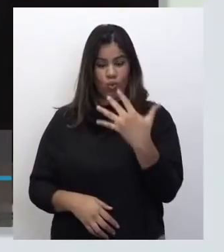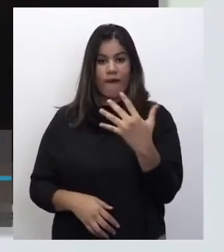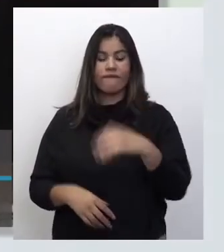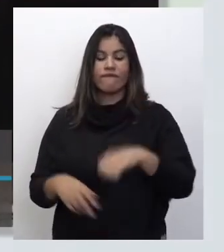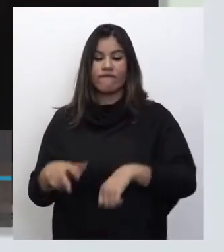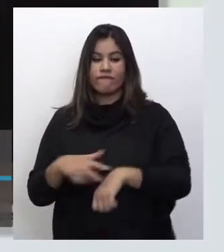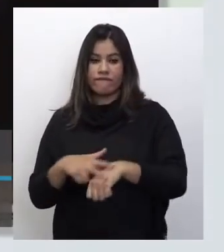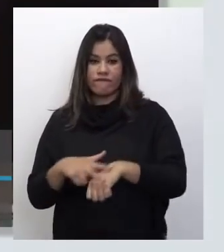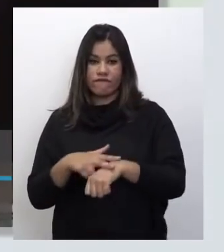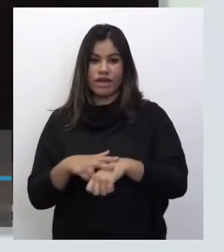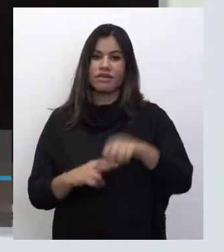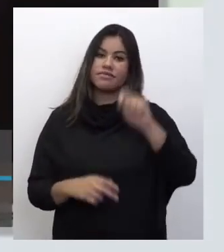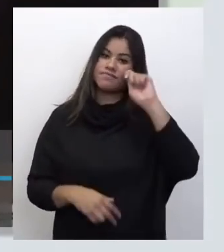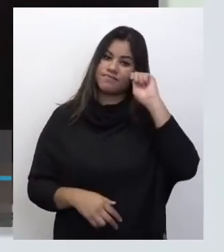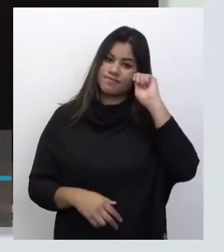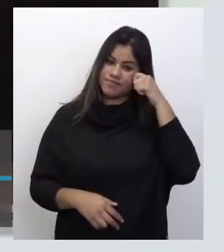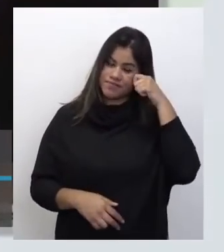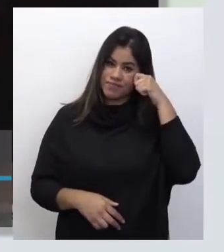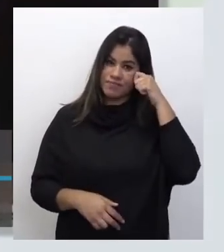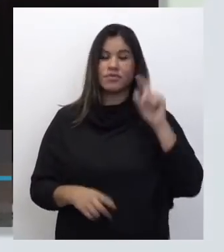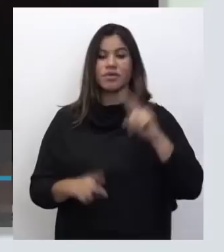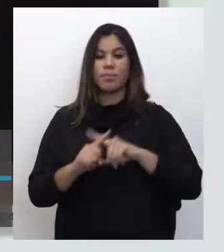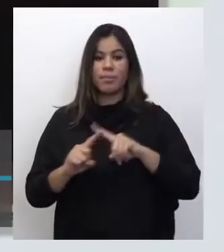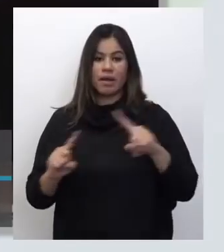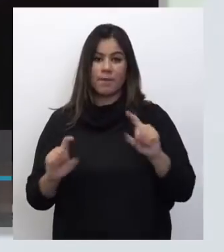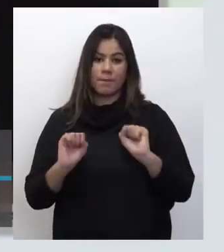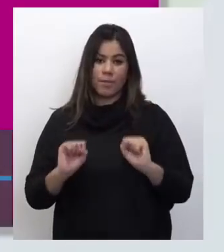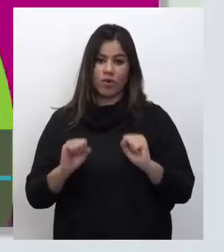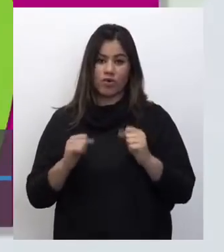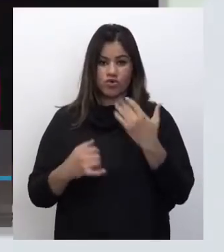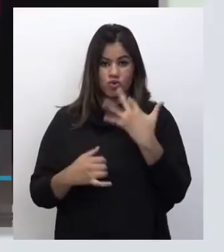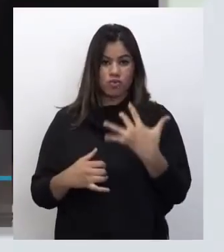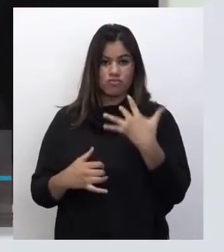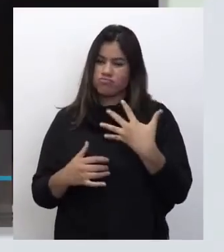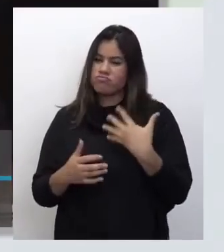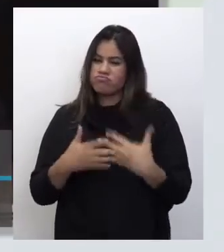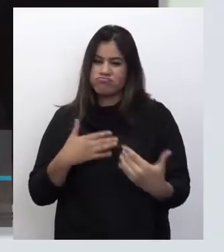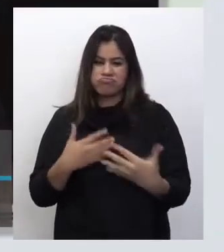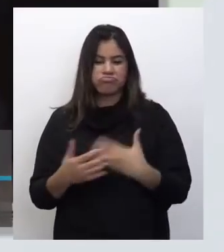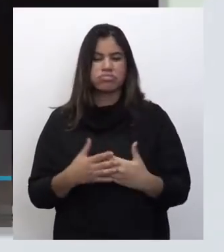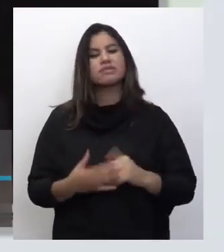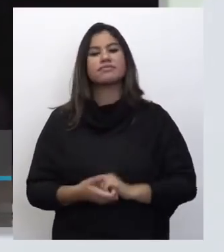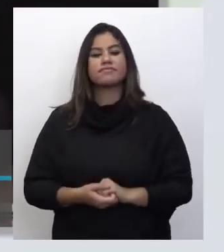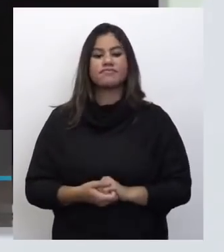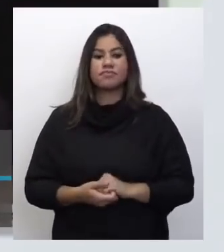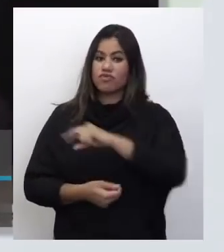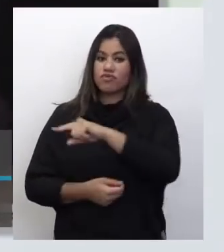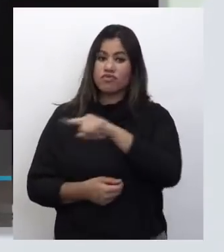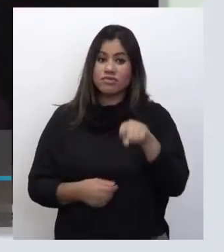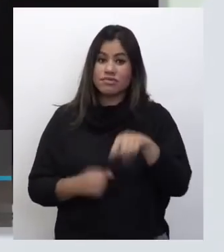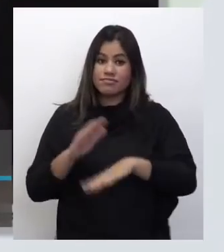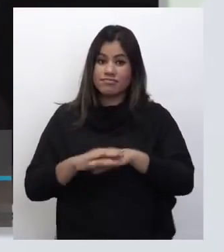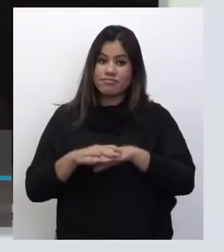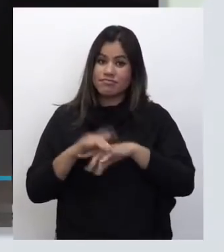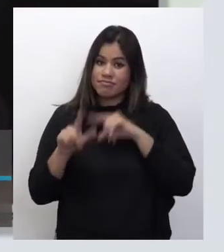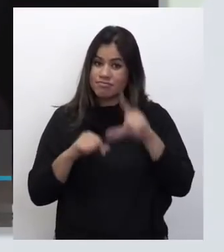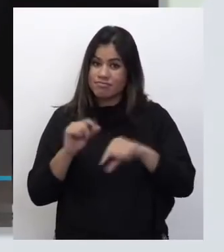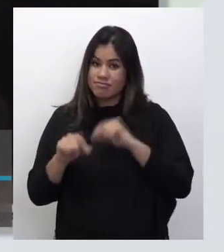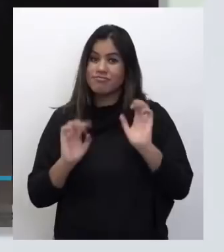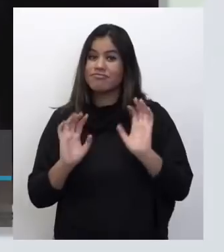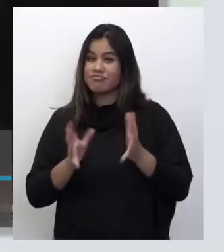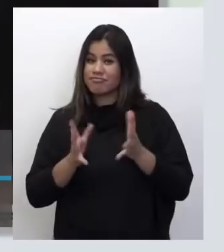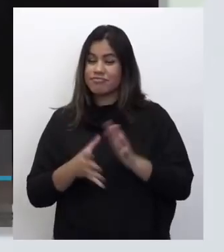folha preta, mas poderia ser de qualquer cor, também poderia ser uma folha em branco. Já escolheram o que vocês vão hackear na sua